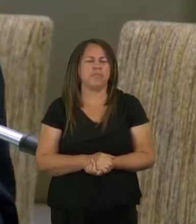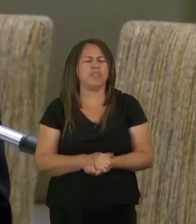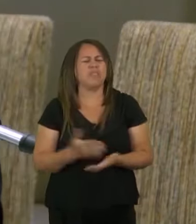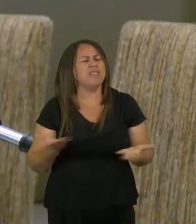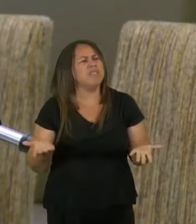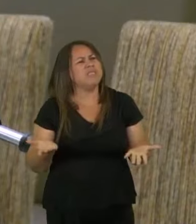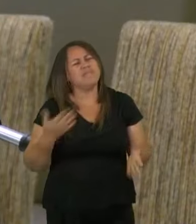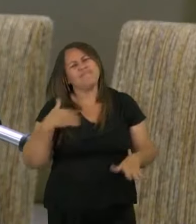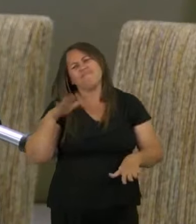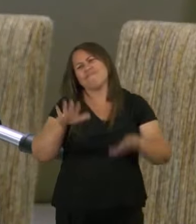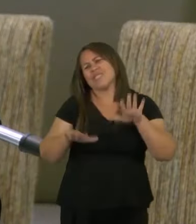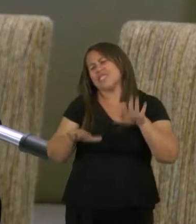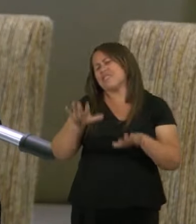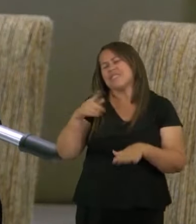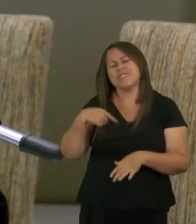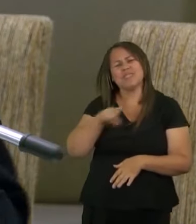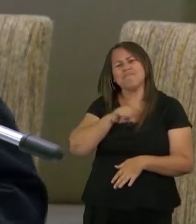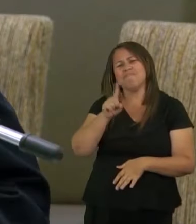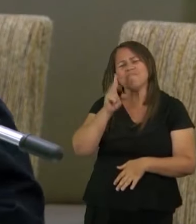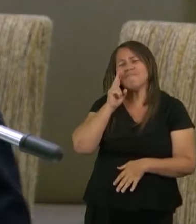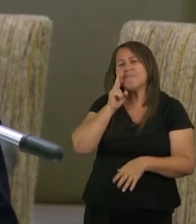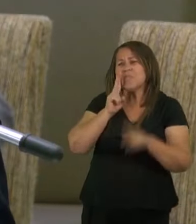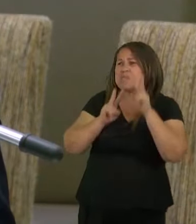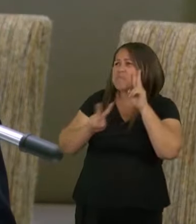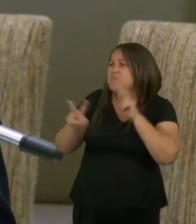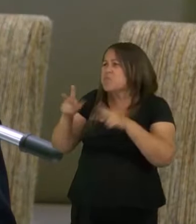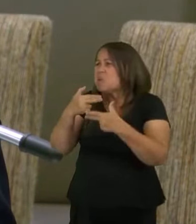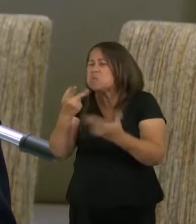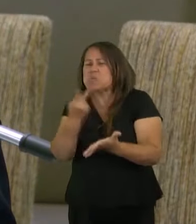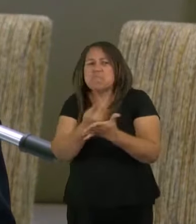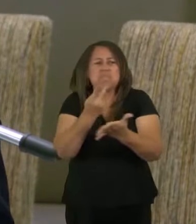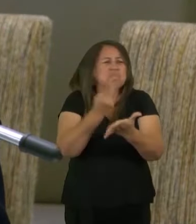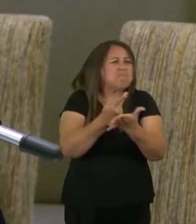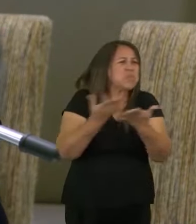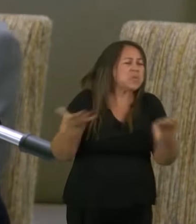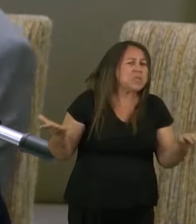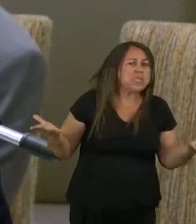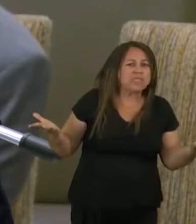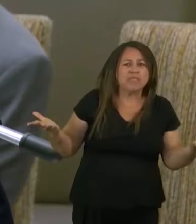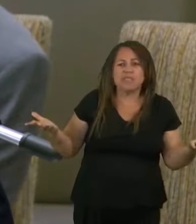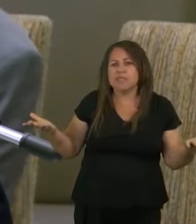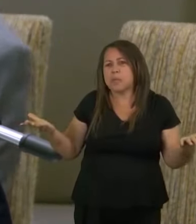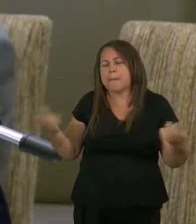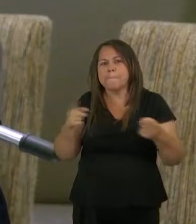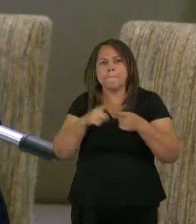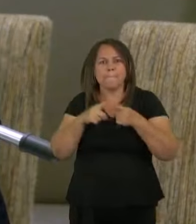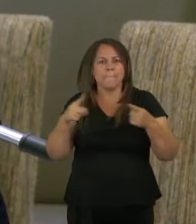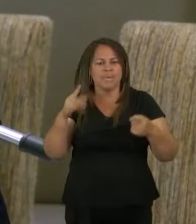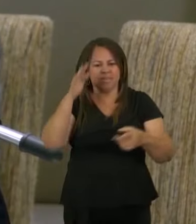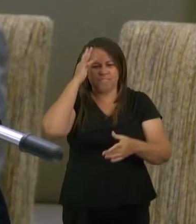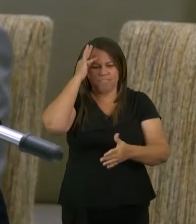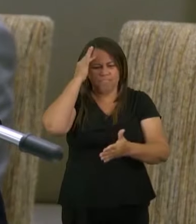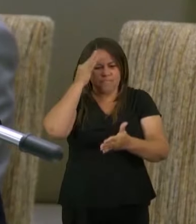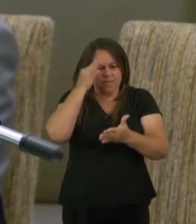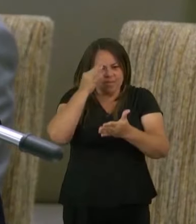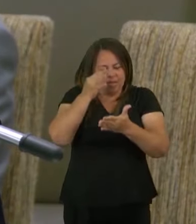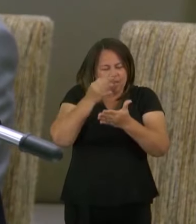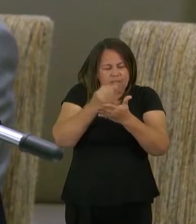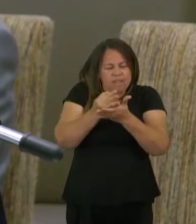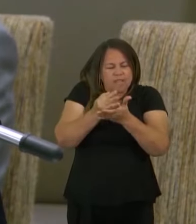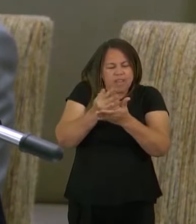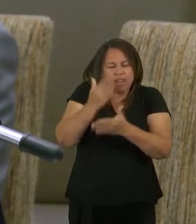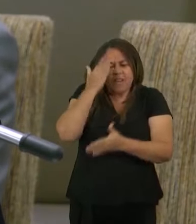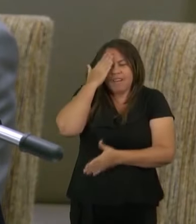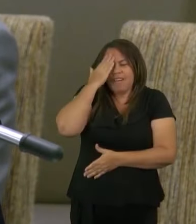Às vezes a gente não está vendo, mas a fé faz a gente enxergar o que ainda